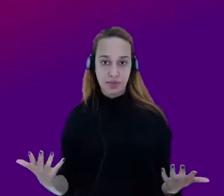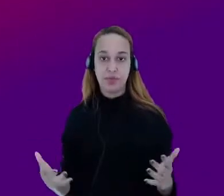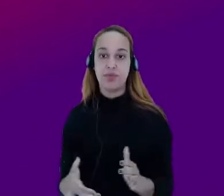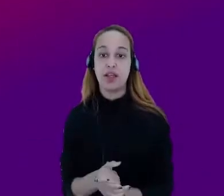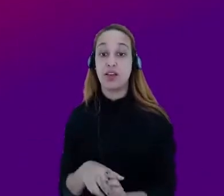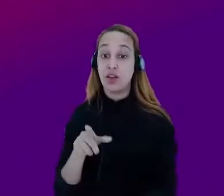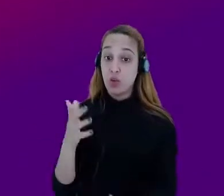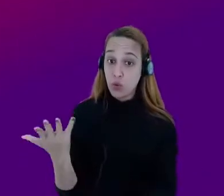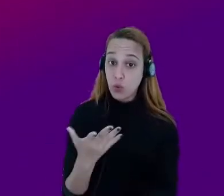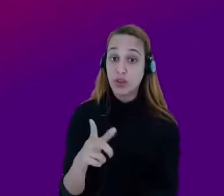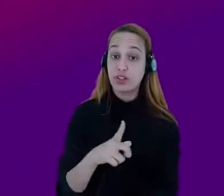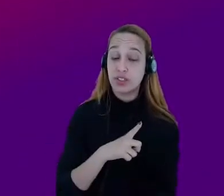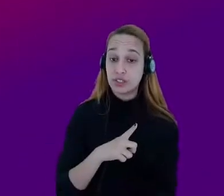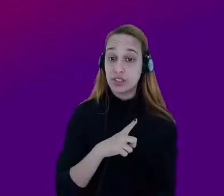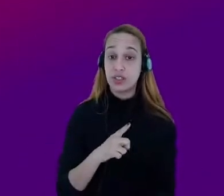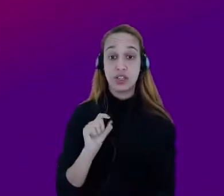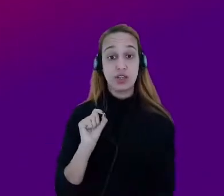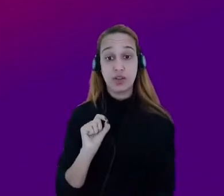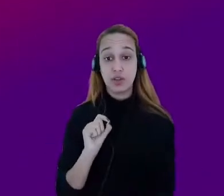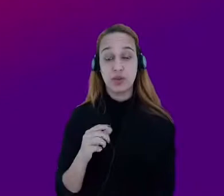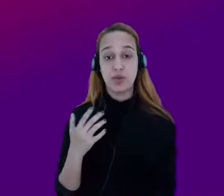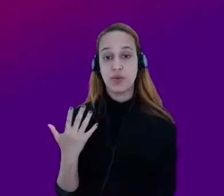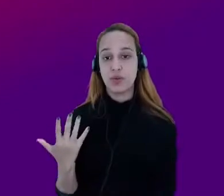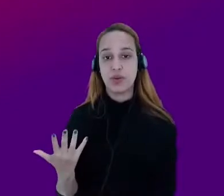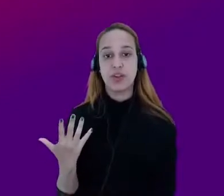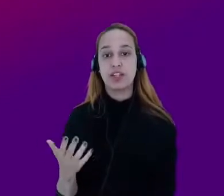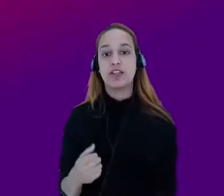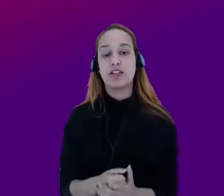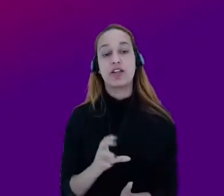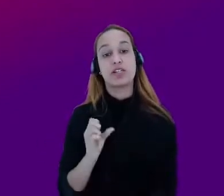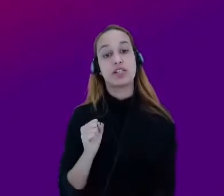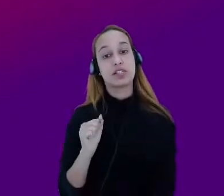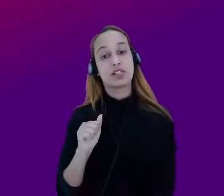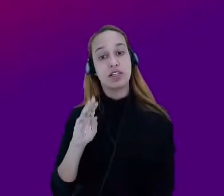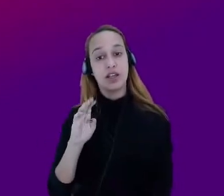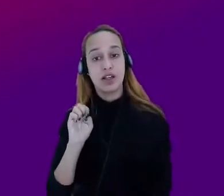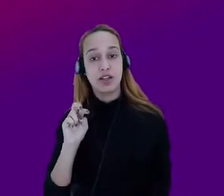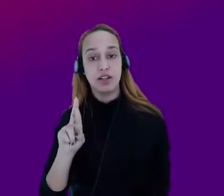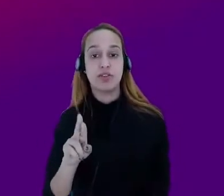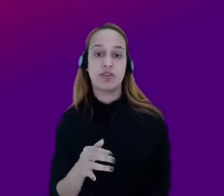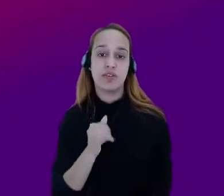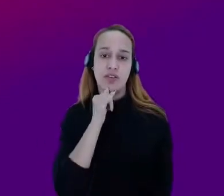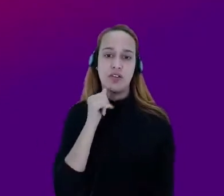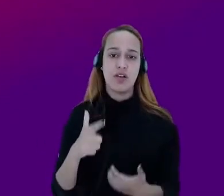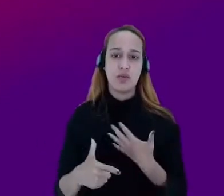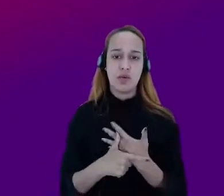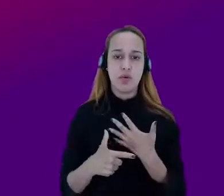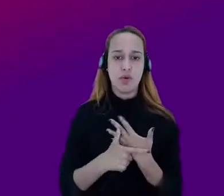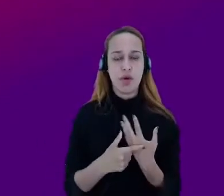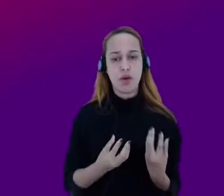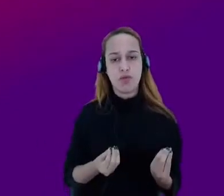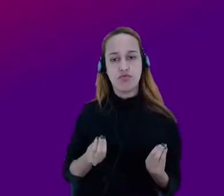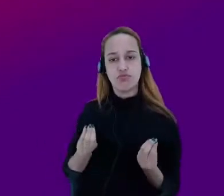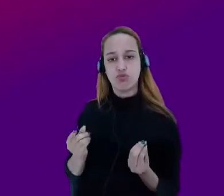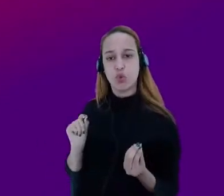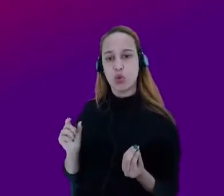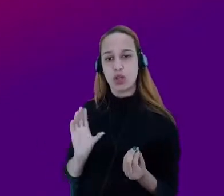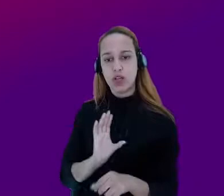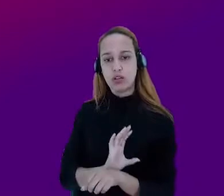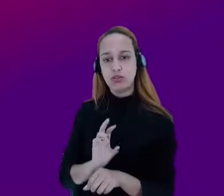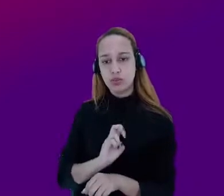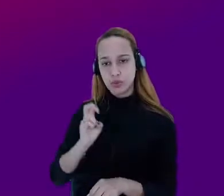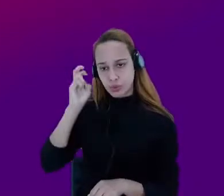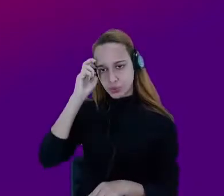tem algumas seguradoras já operando com risco cyber, por exemplo, e o nosso papel é trazer essa cultura para os nossos clientes, porque nem todos os clientes